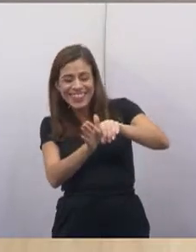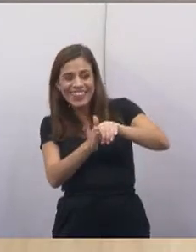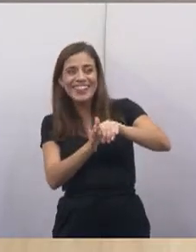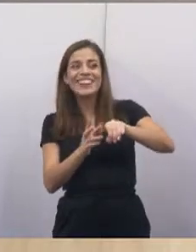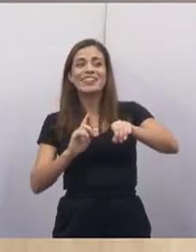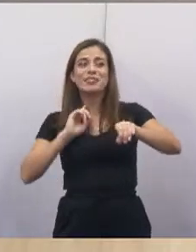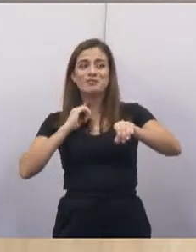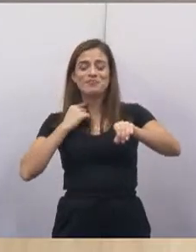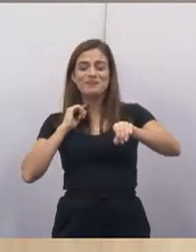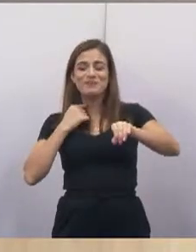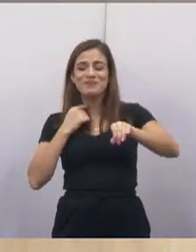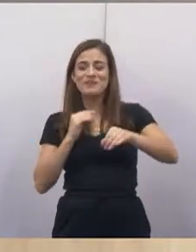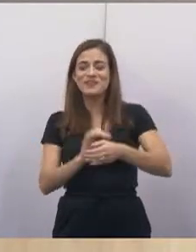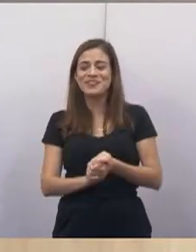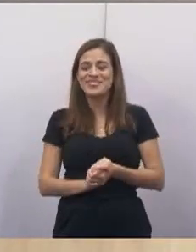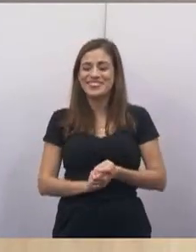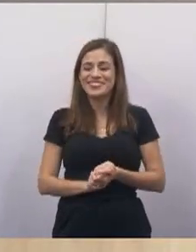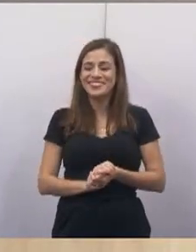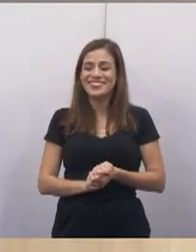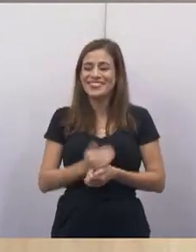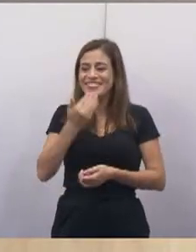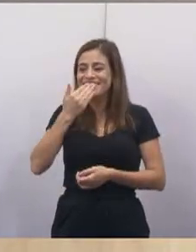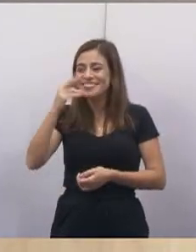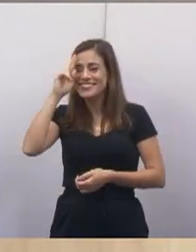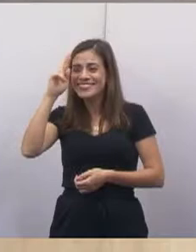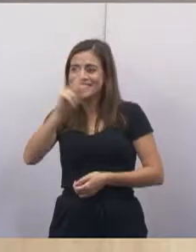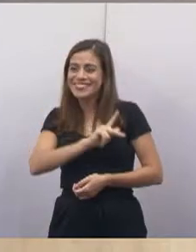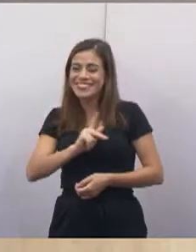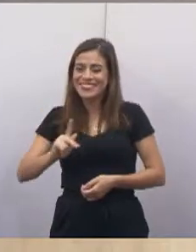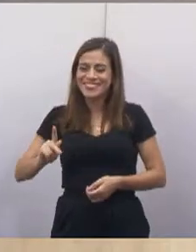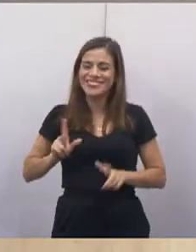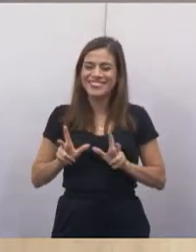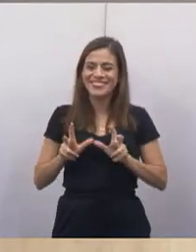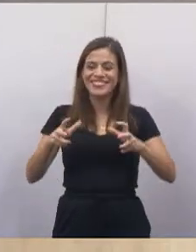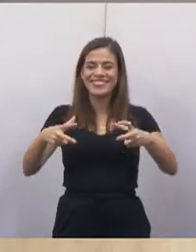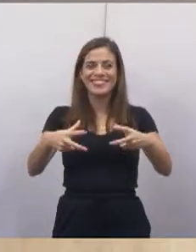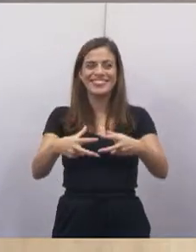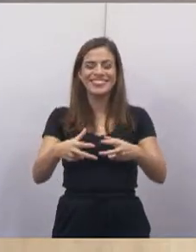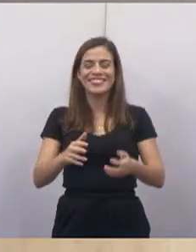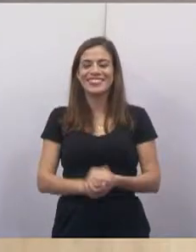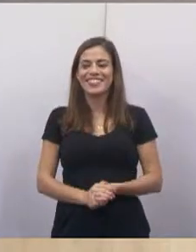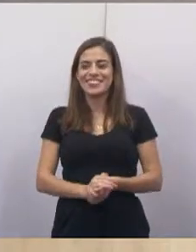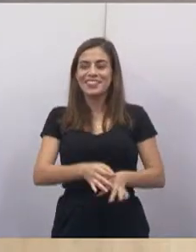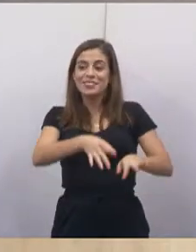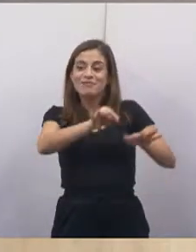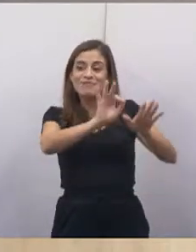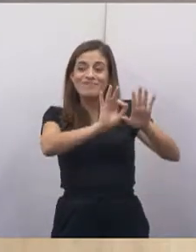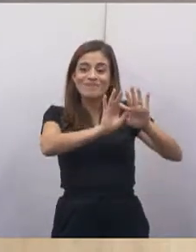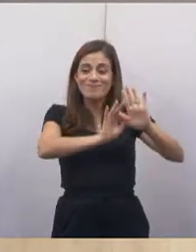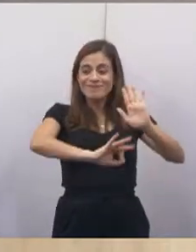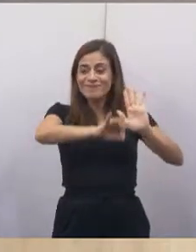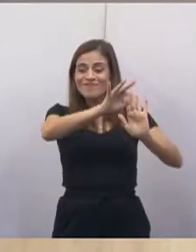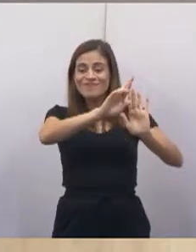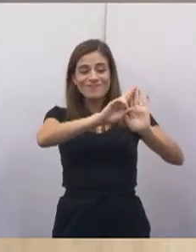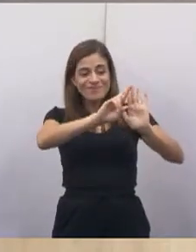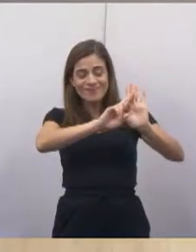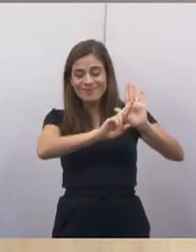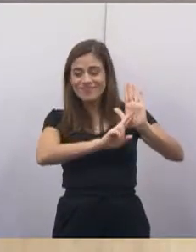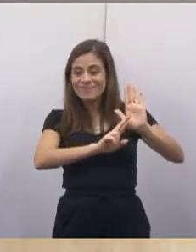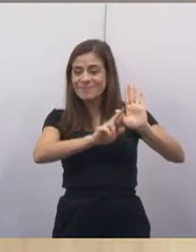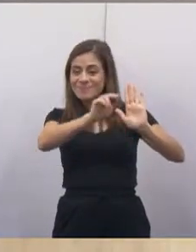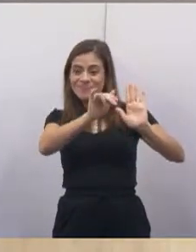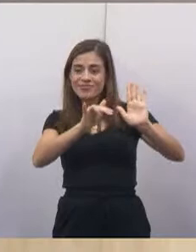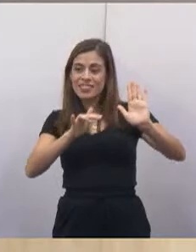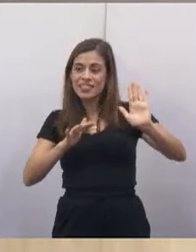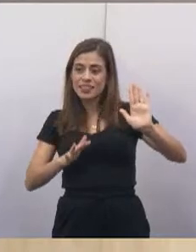de lobo, requeremos ao excelentíssimo senhor presidente dessa casa, cumprido e ouvido pelo grade